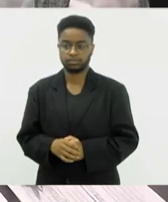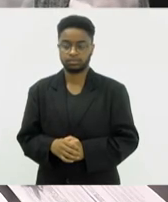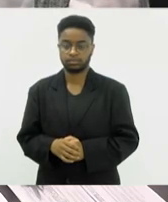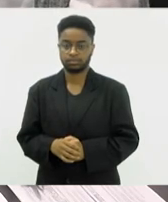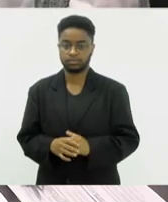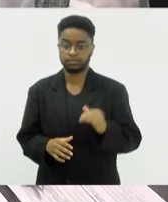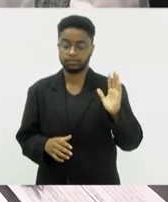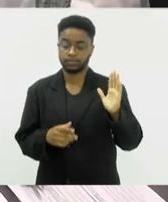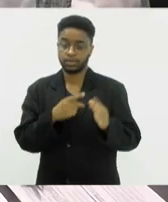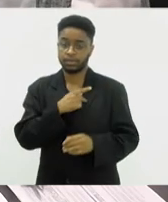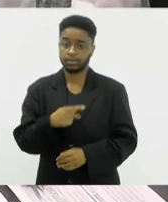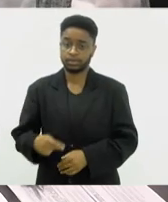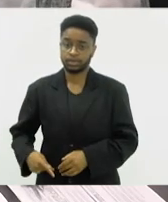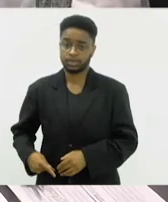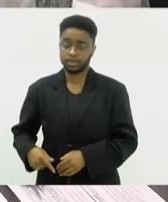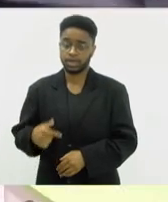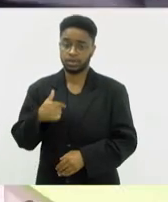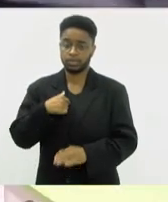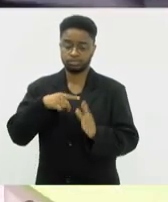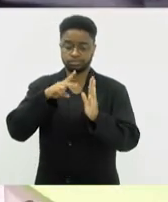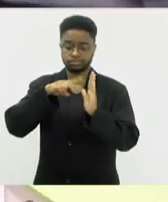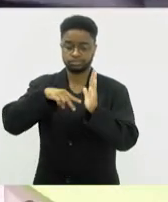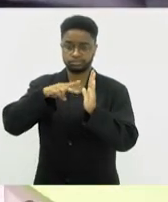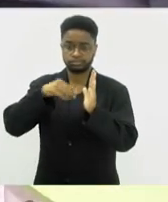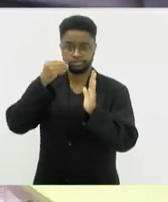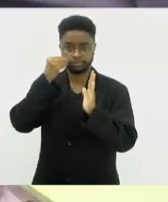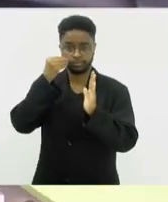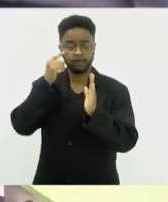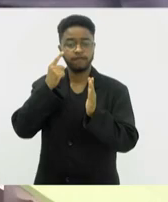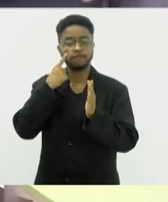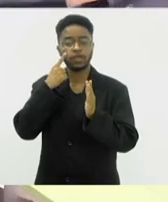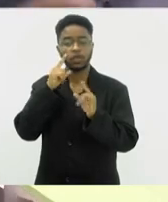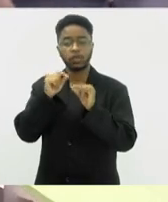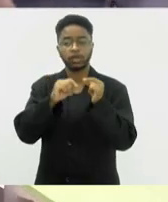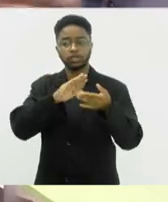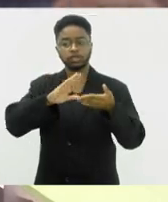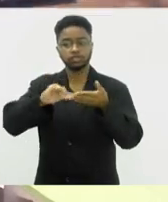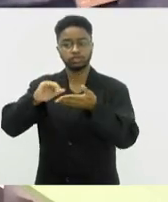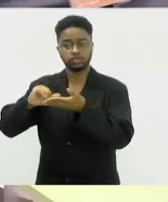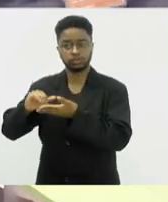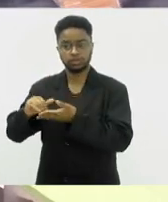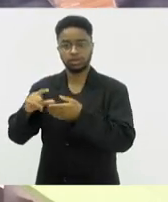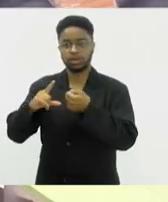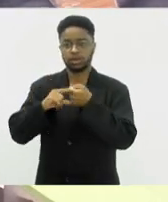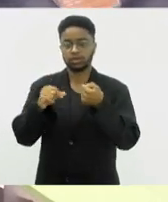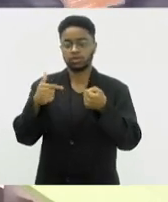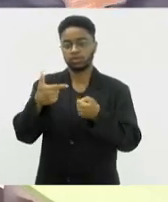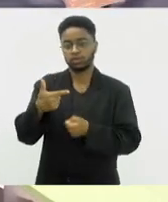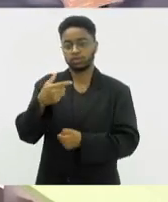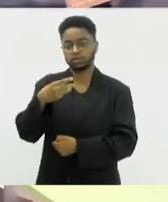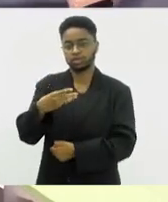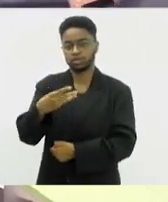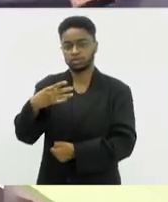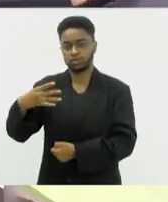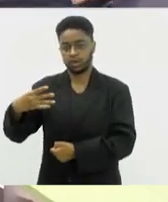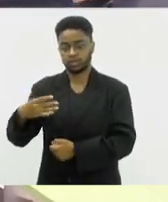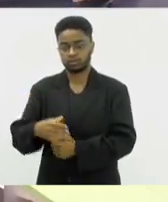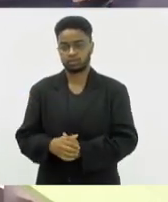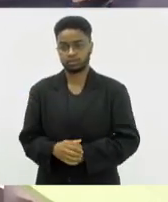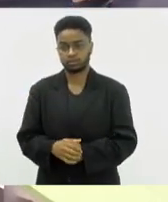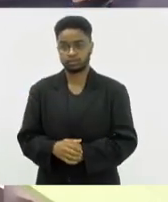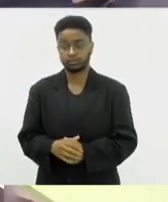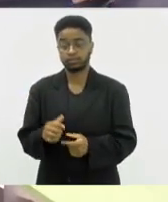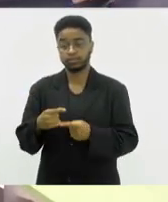Presidente, eu estava aqui querendo ver as supressivas, artigo 2, 3 e 4. Então,